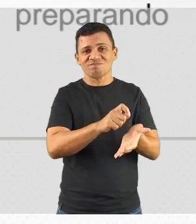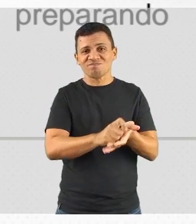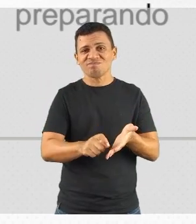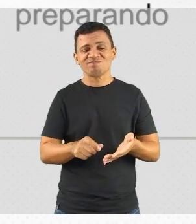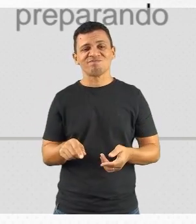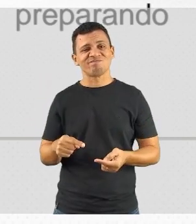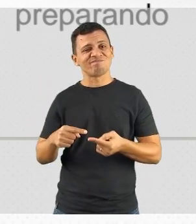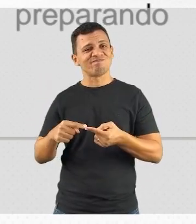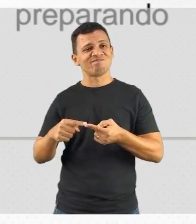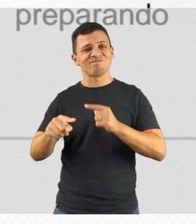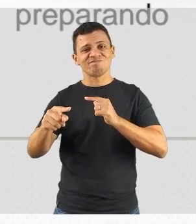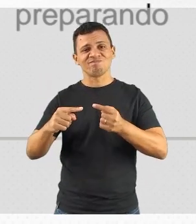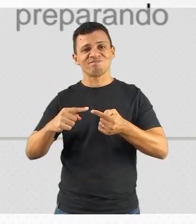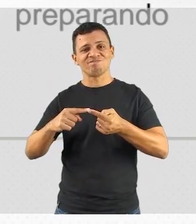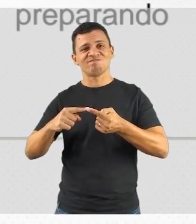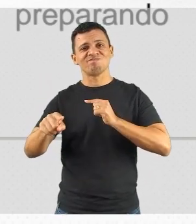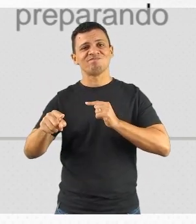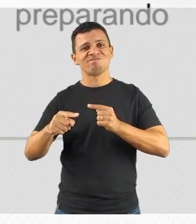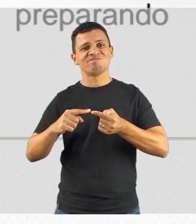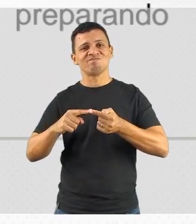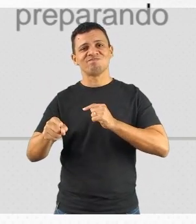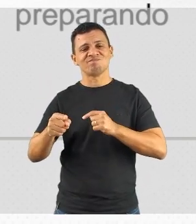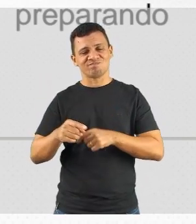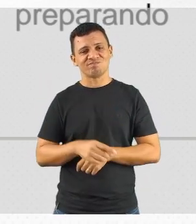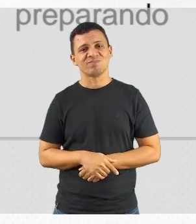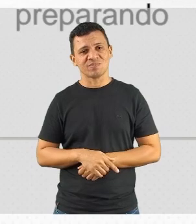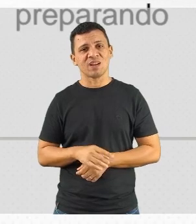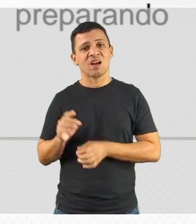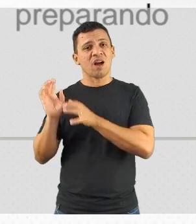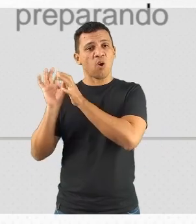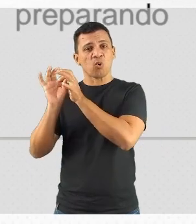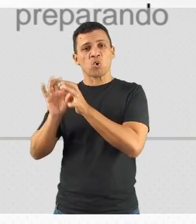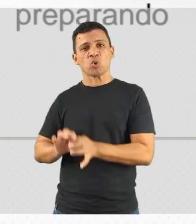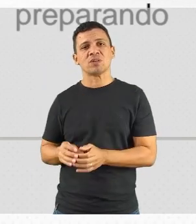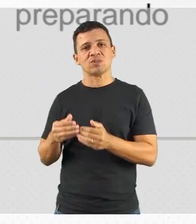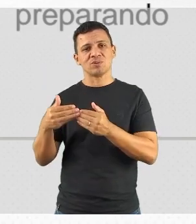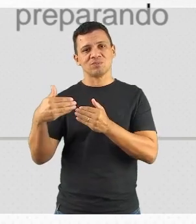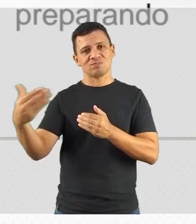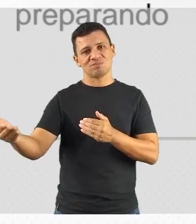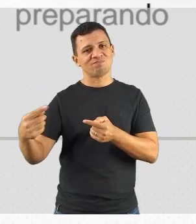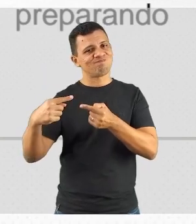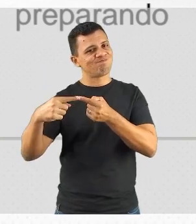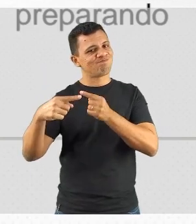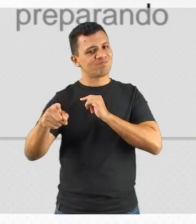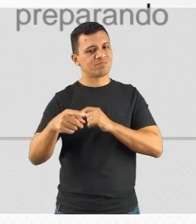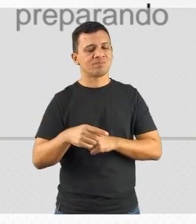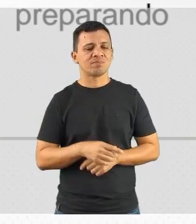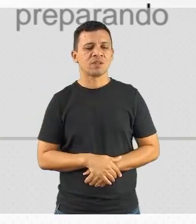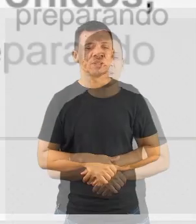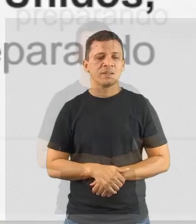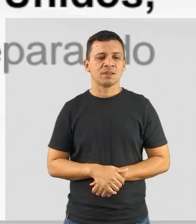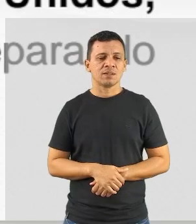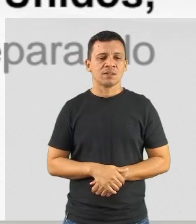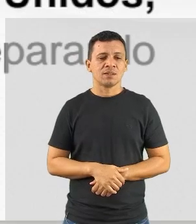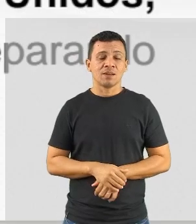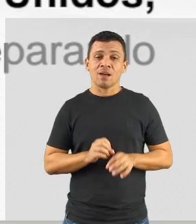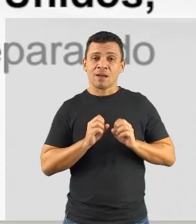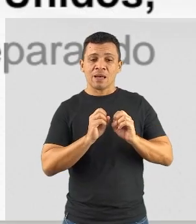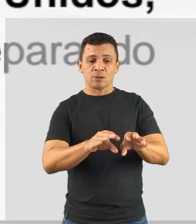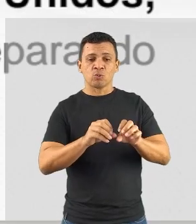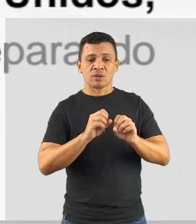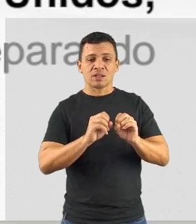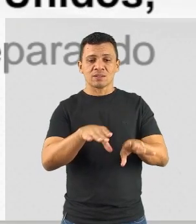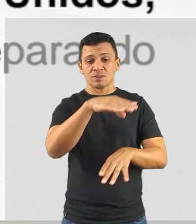está coerentemente adequada ao contexto externo. Coloco aqui um trecho e exemplifico. A educação